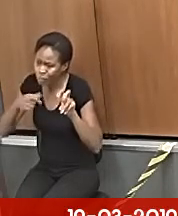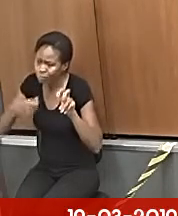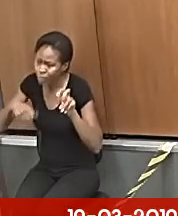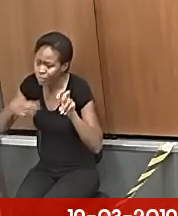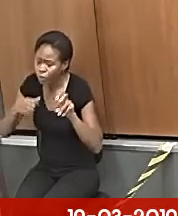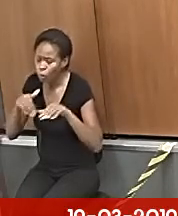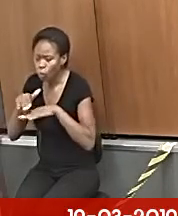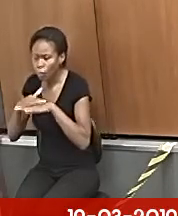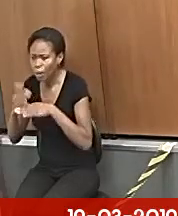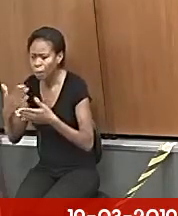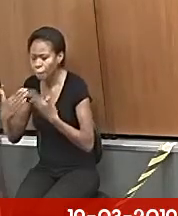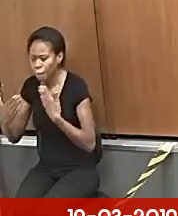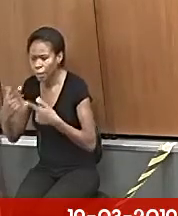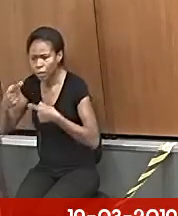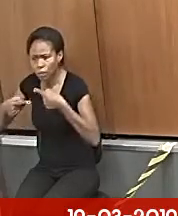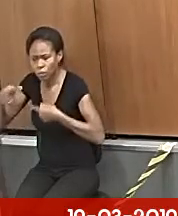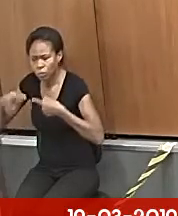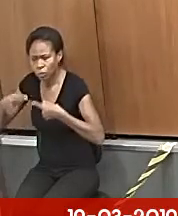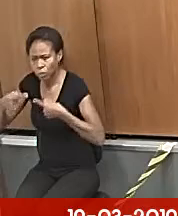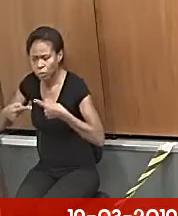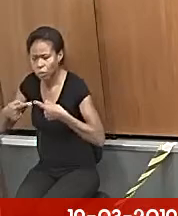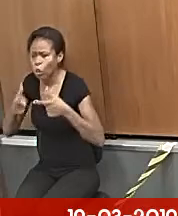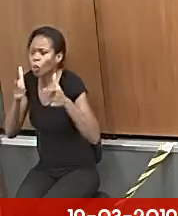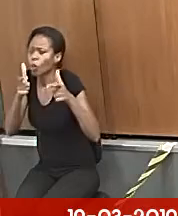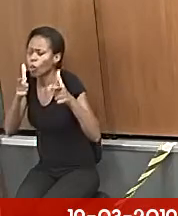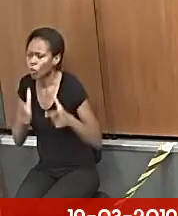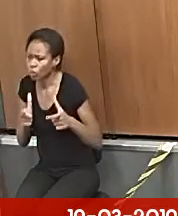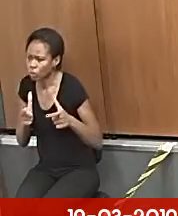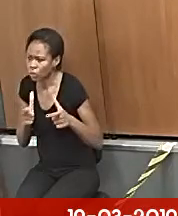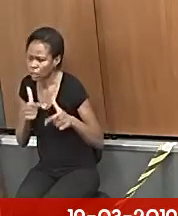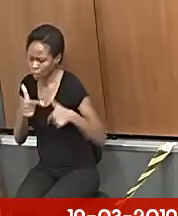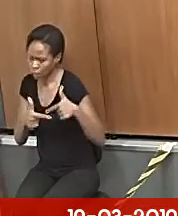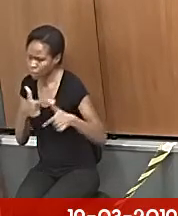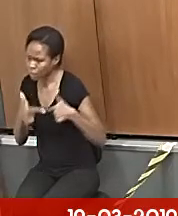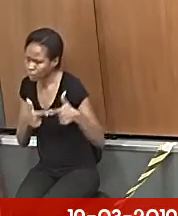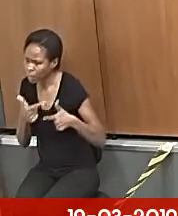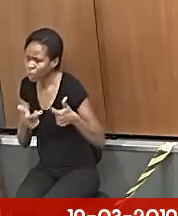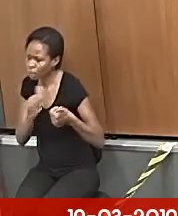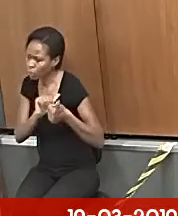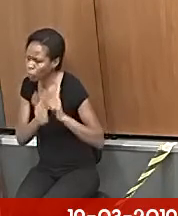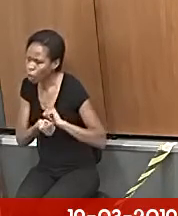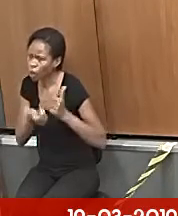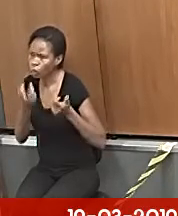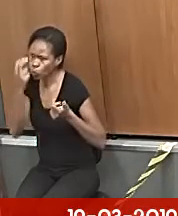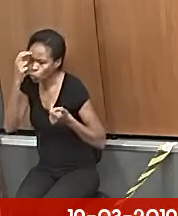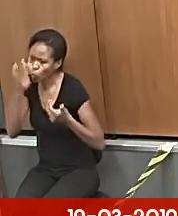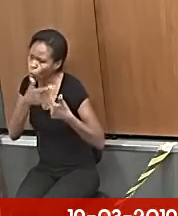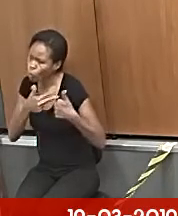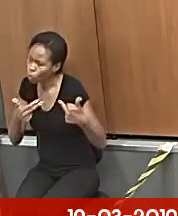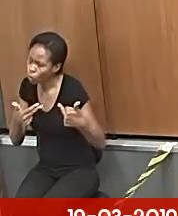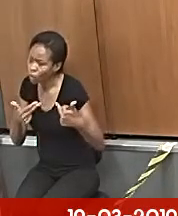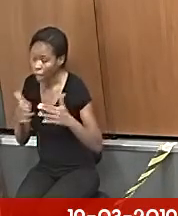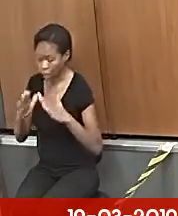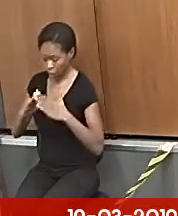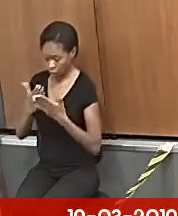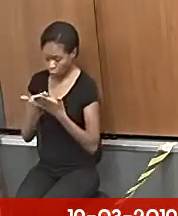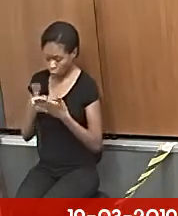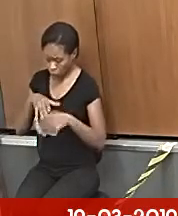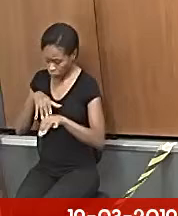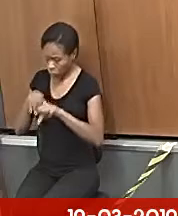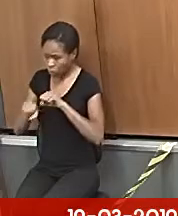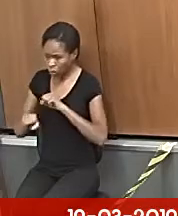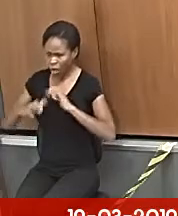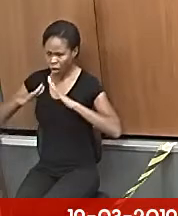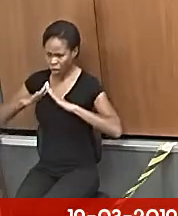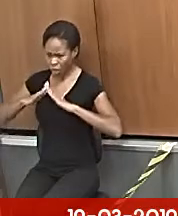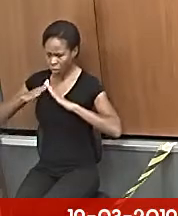onde vai ser ofertado essas outras atividades da pessoa que acabou a escola não tem que ficar em casa porque aí o isolamento